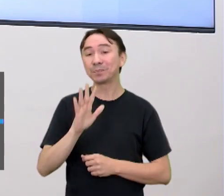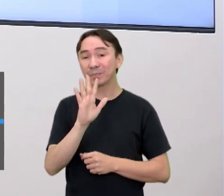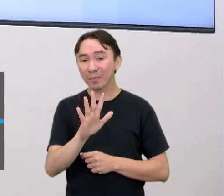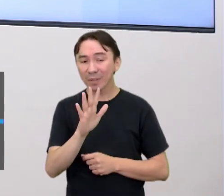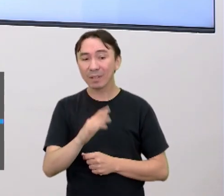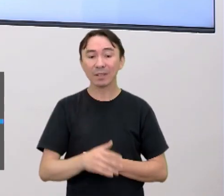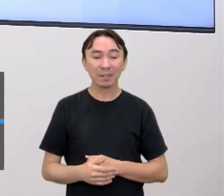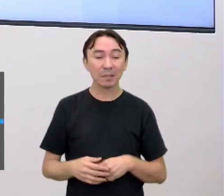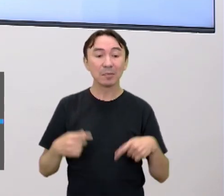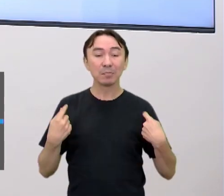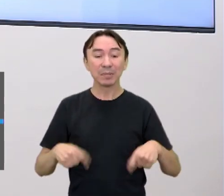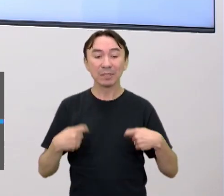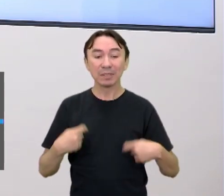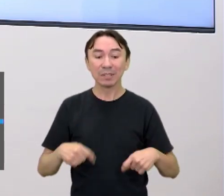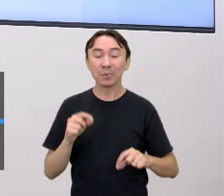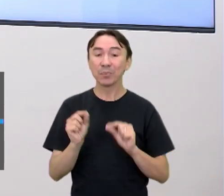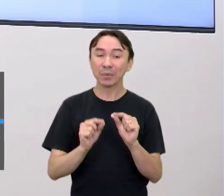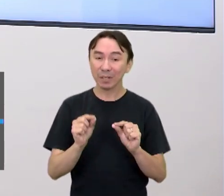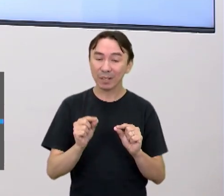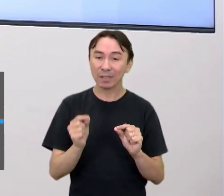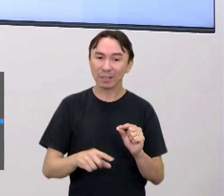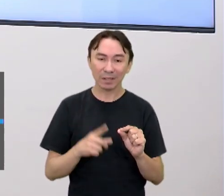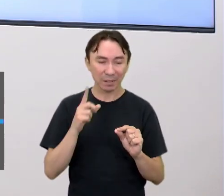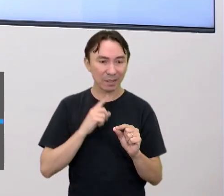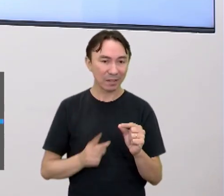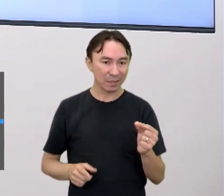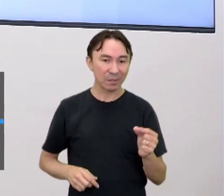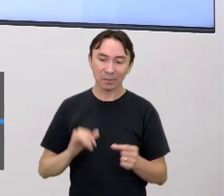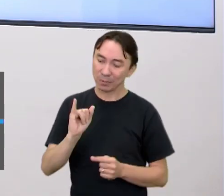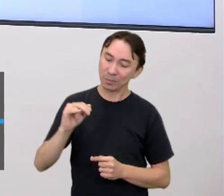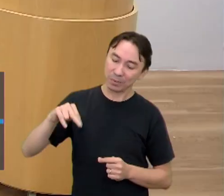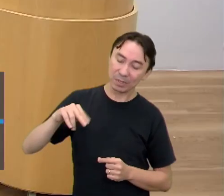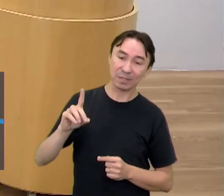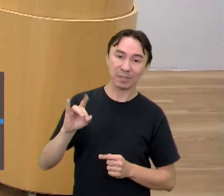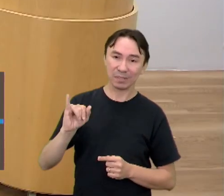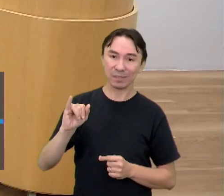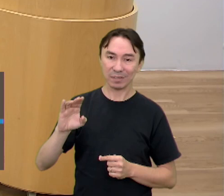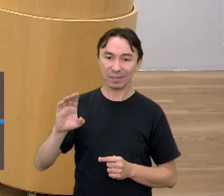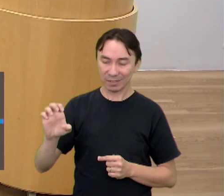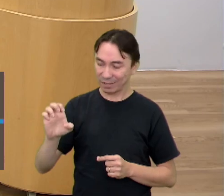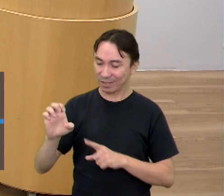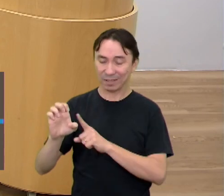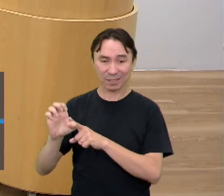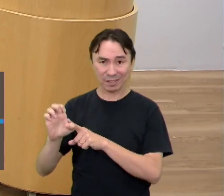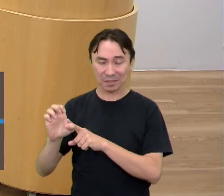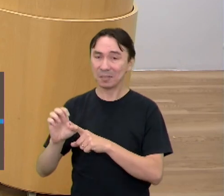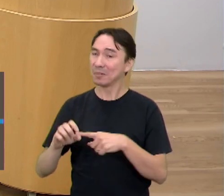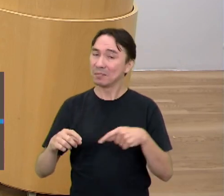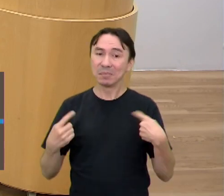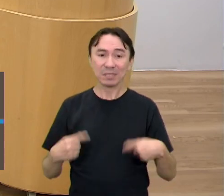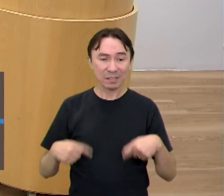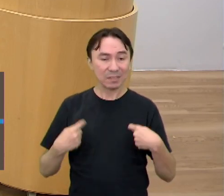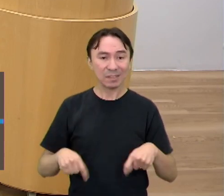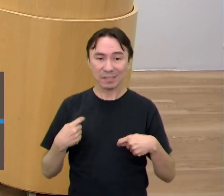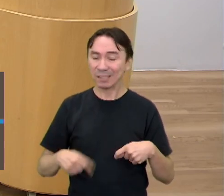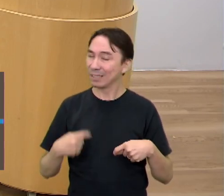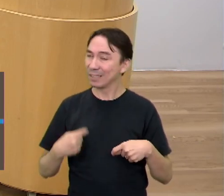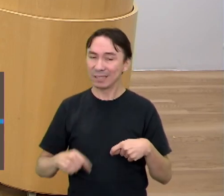seja o quê? Seja o contrário do outro, seja zero. Quantidade de pessoas sem ocupação em